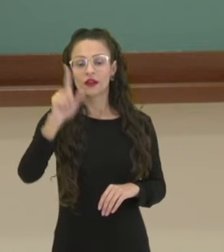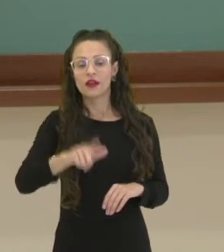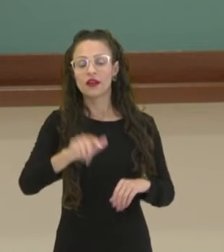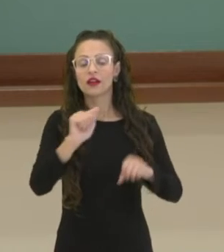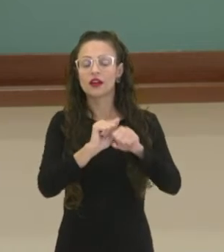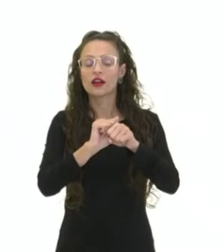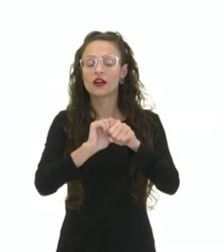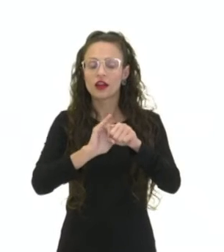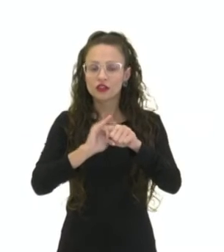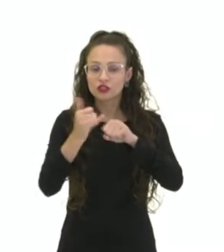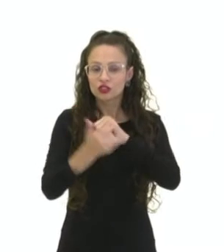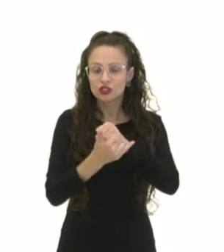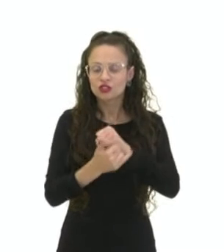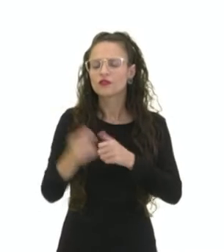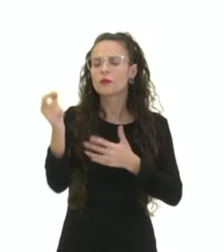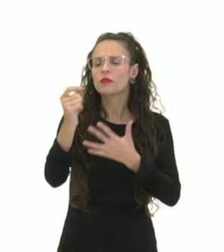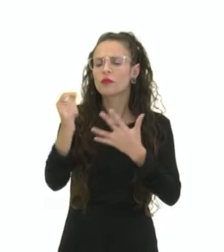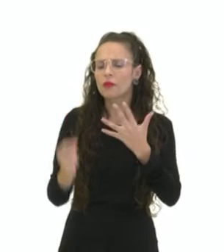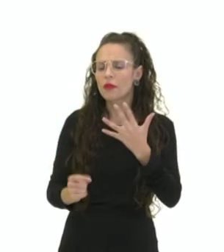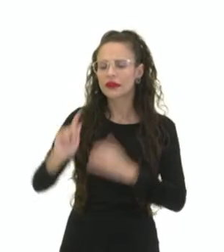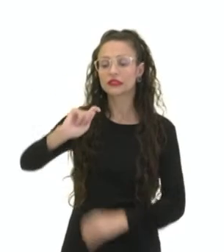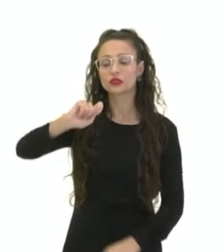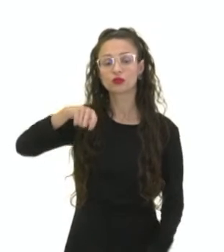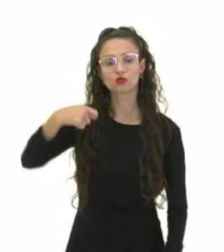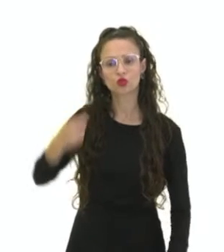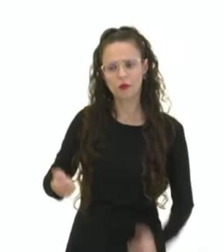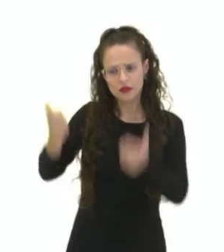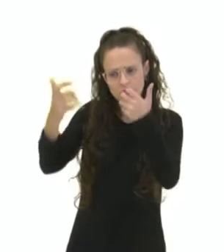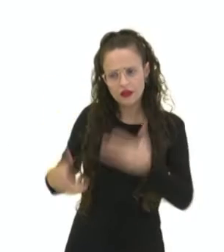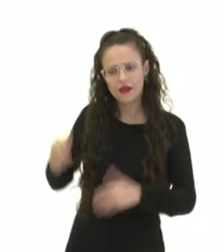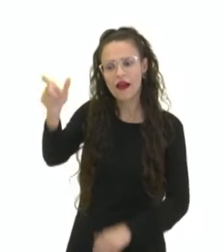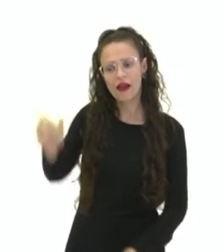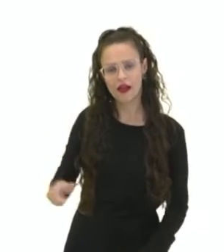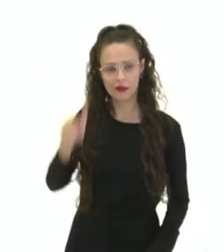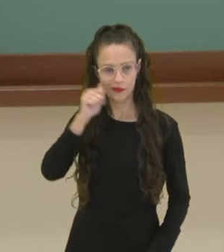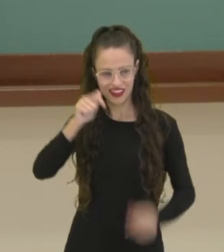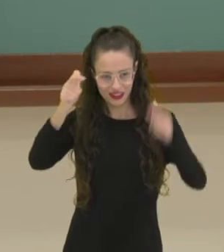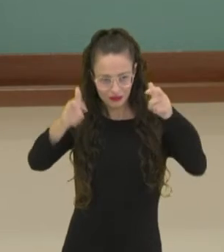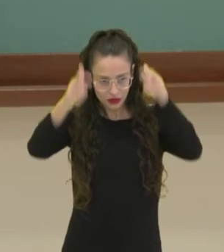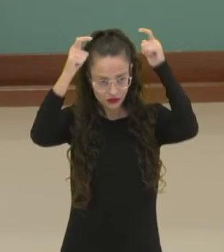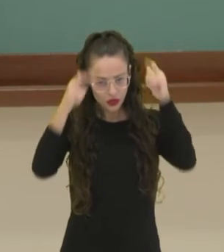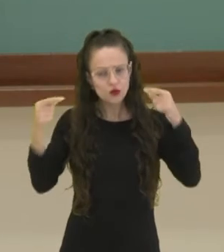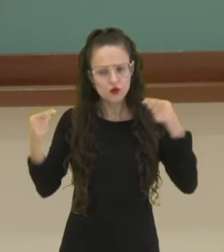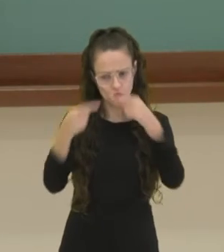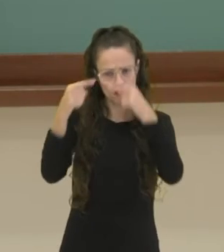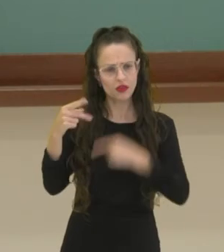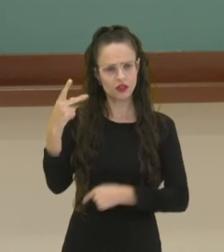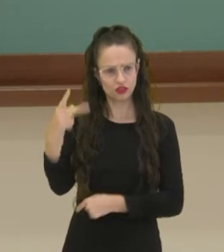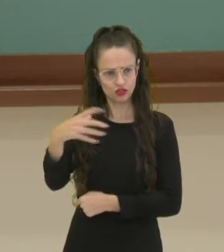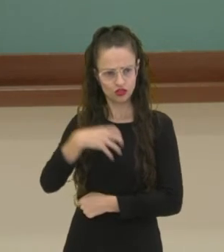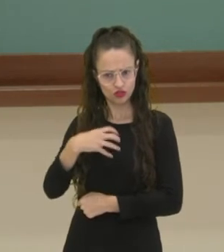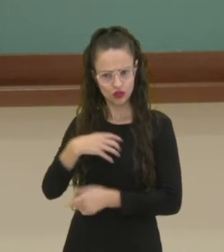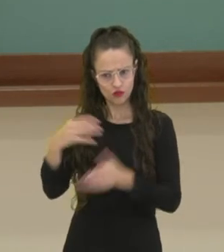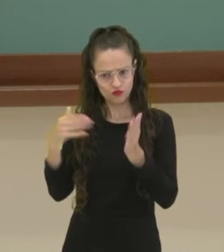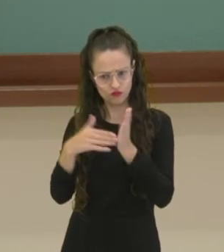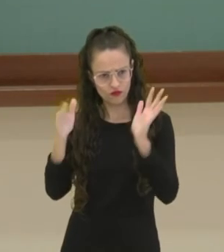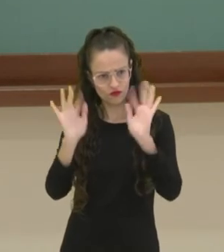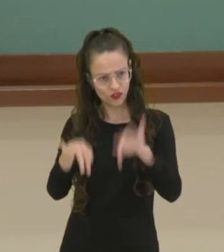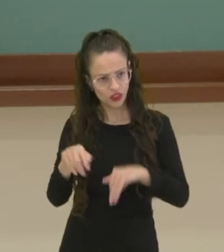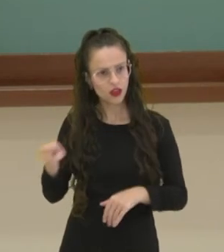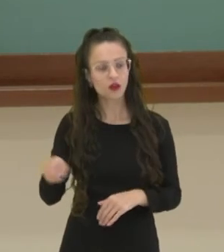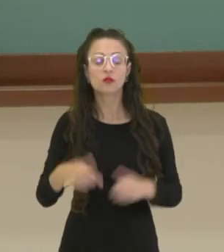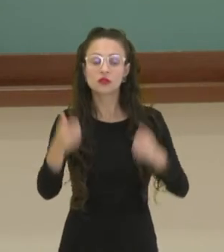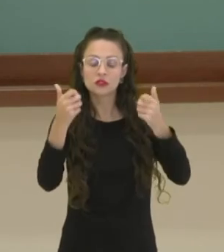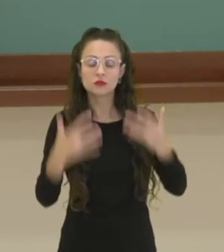utilizados para definir a princesa, se eles condizem, então, com a atitude que ela tomou no final. Justifique. Então,